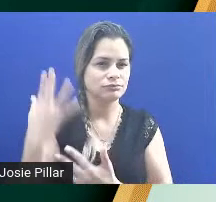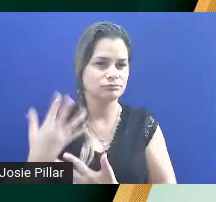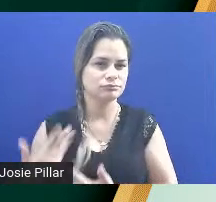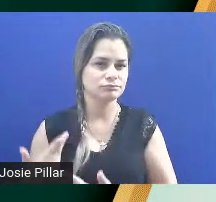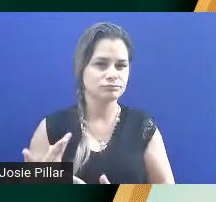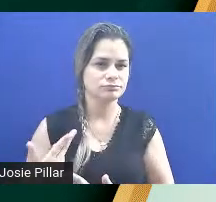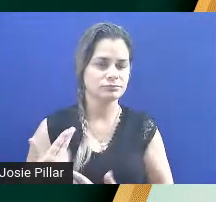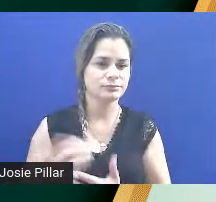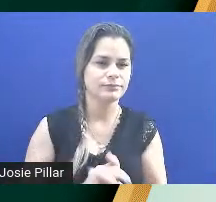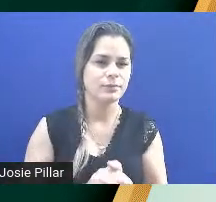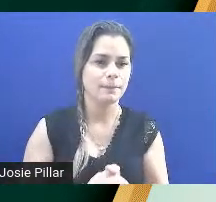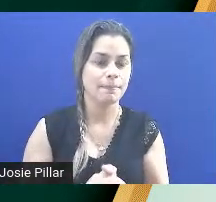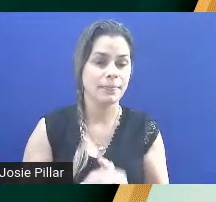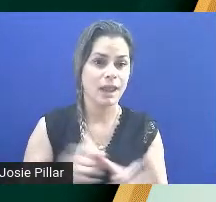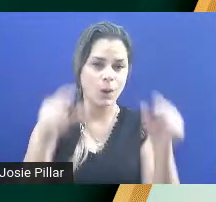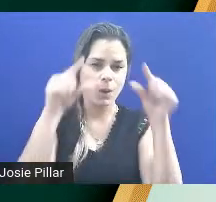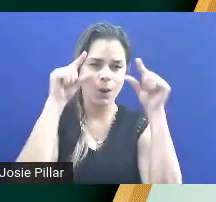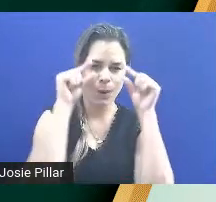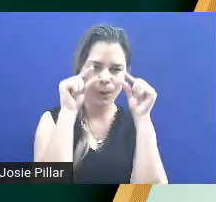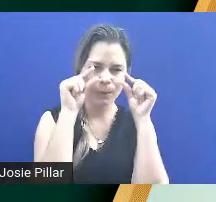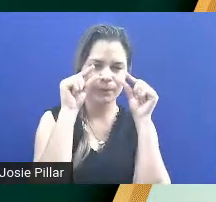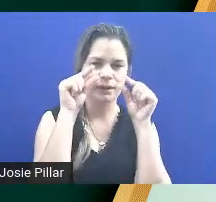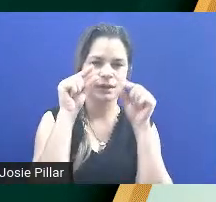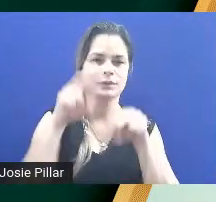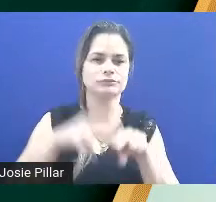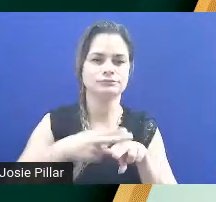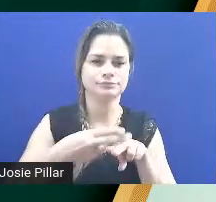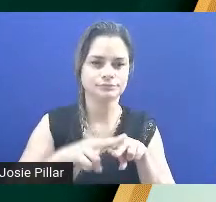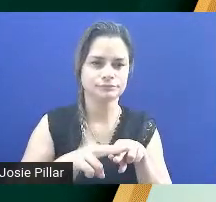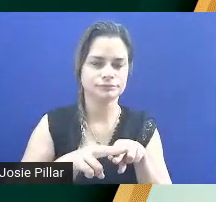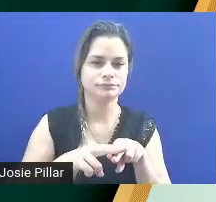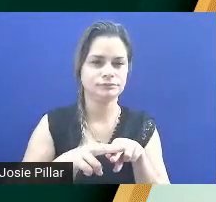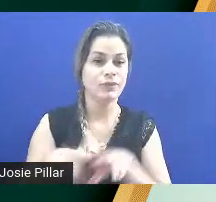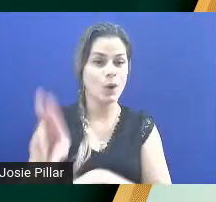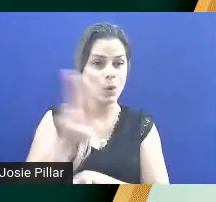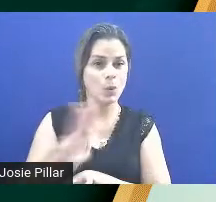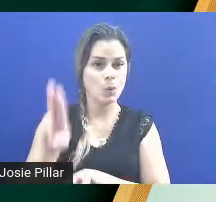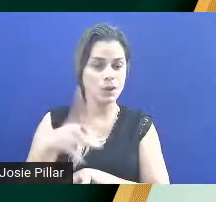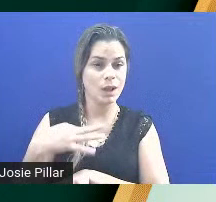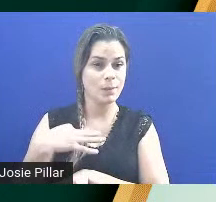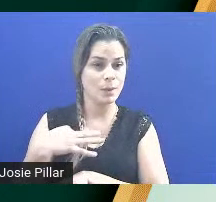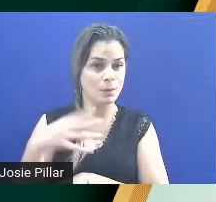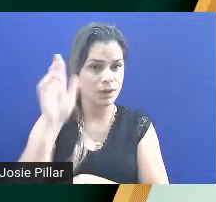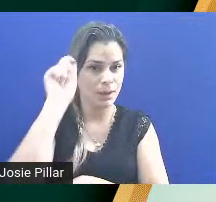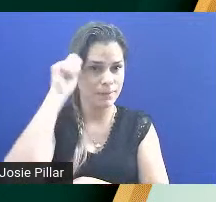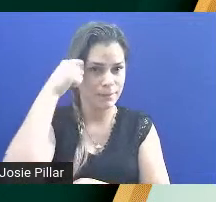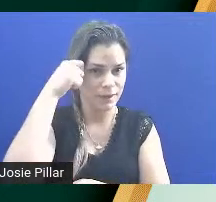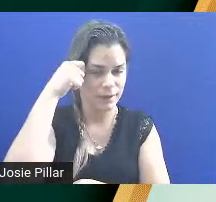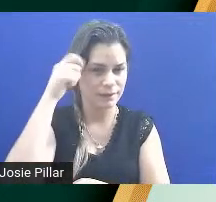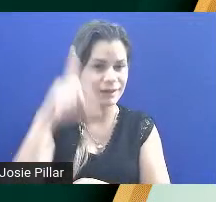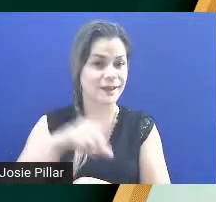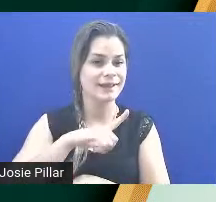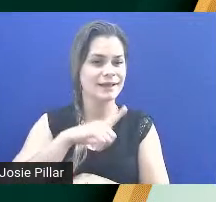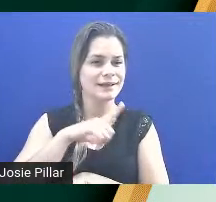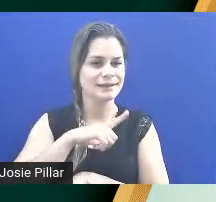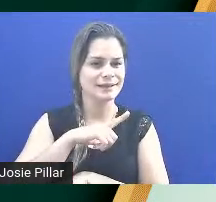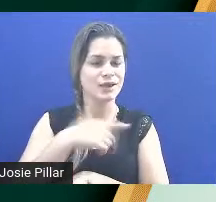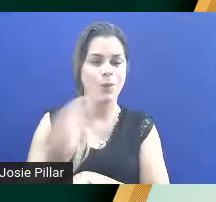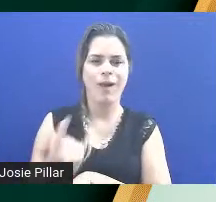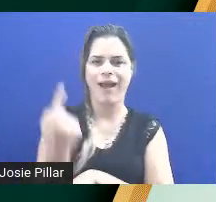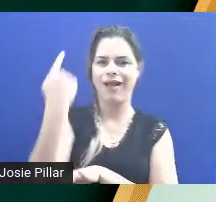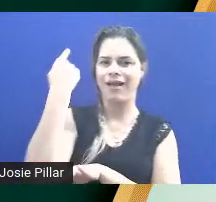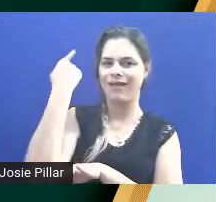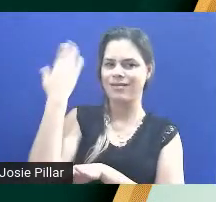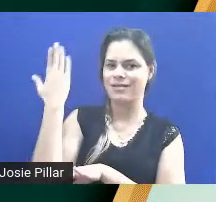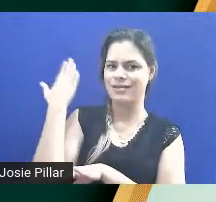encaracolados, olhos pequenos castanhos, estou vestindo uma blusa preta e tenho ao fundo de minha